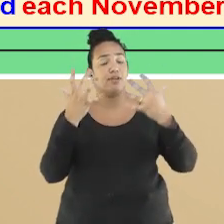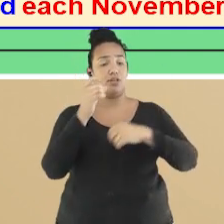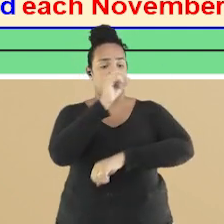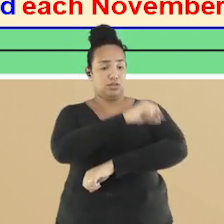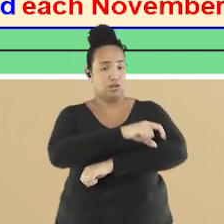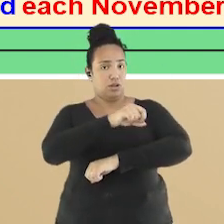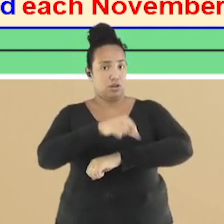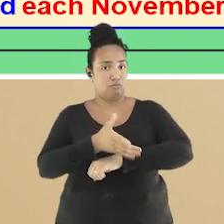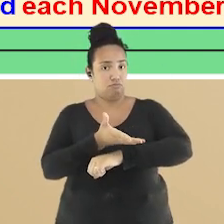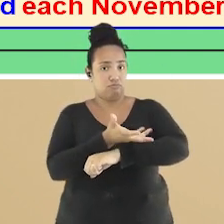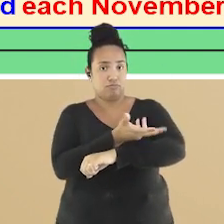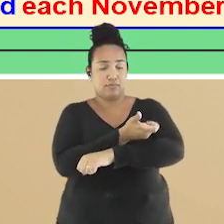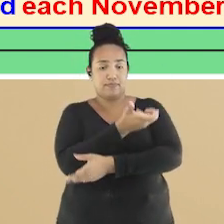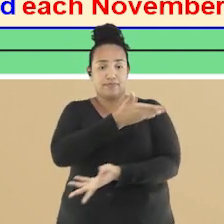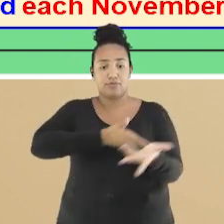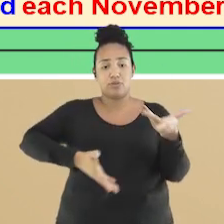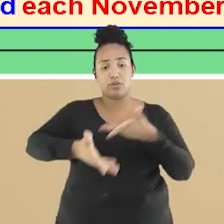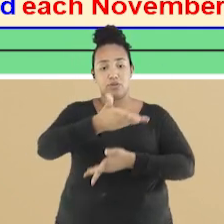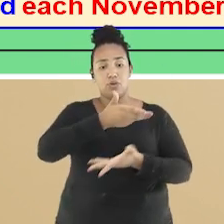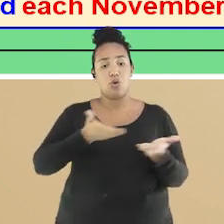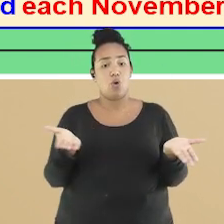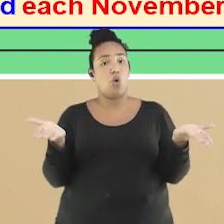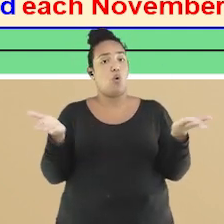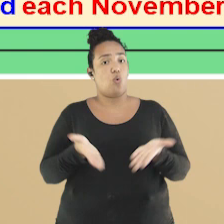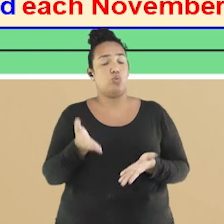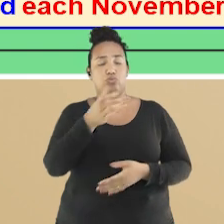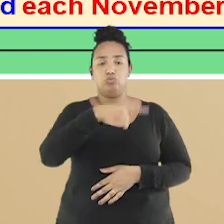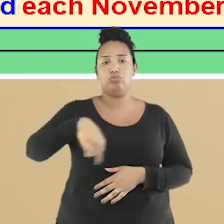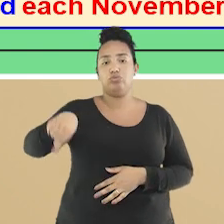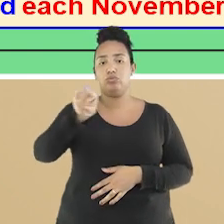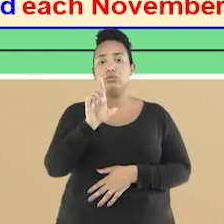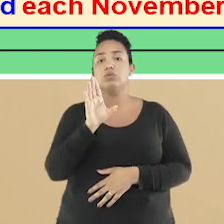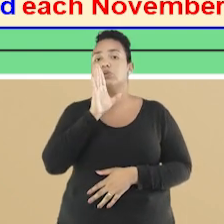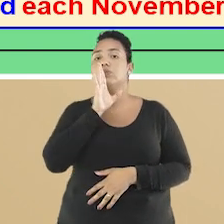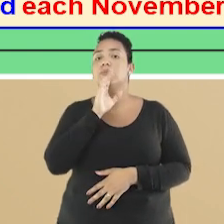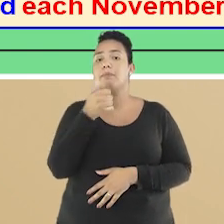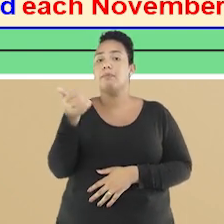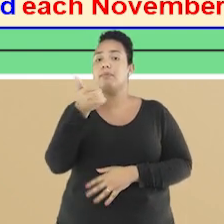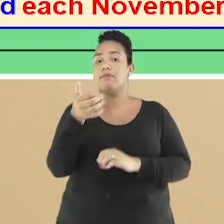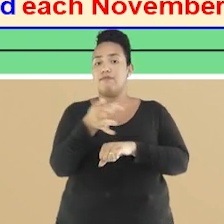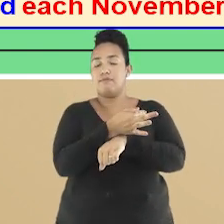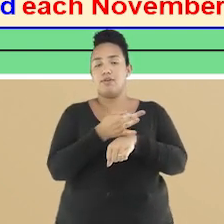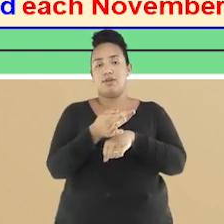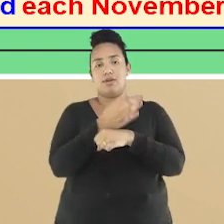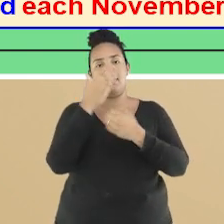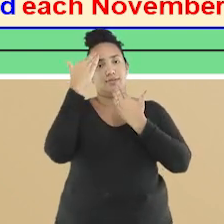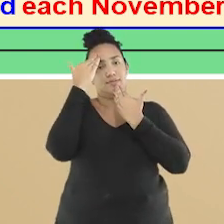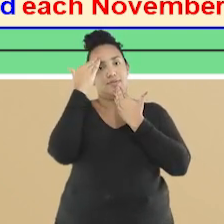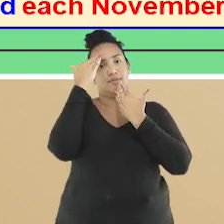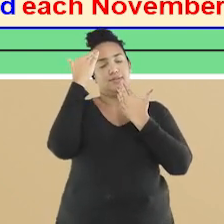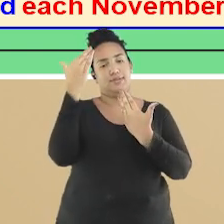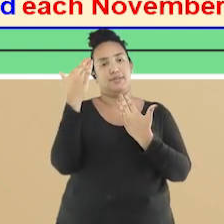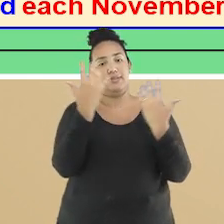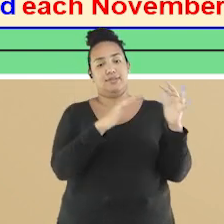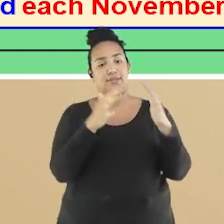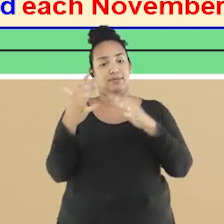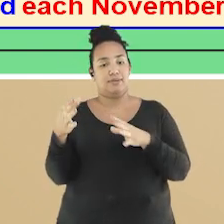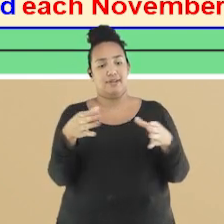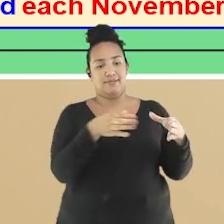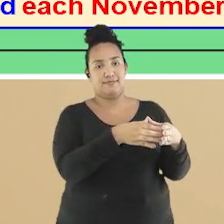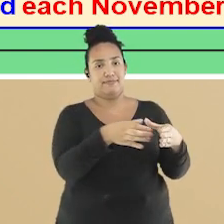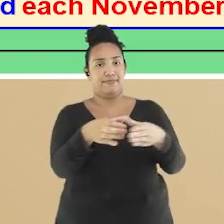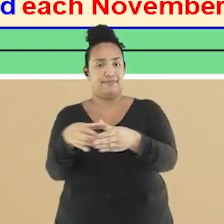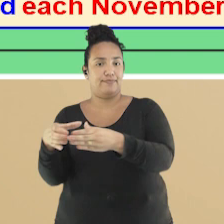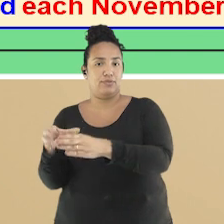festa da colheita que é reconhecida hoje como um dos primeiros feriados de ação de graças celebrados nas